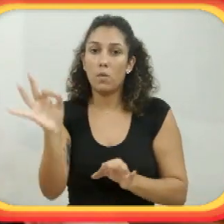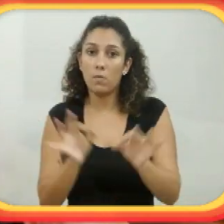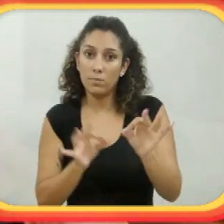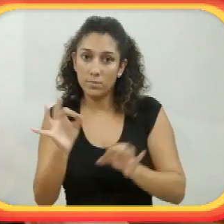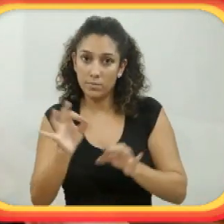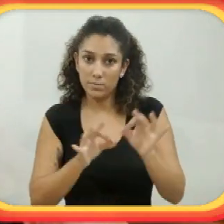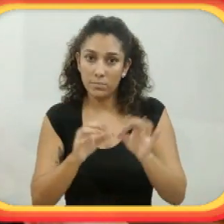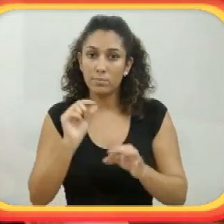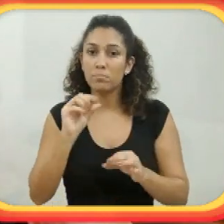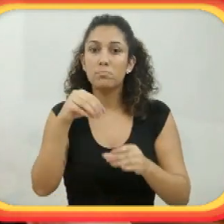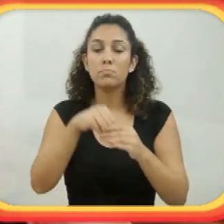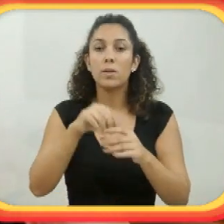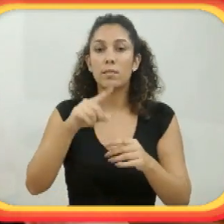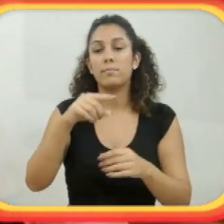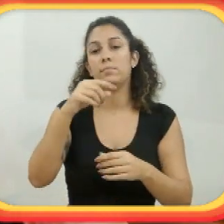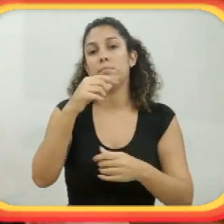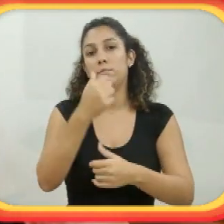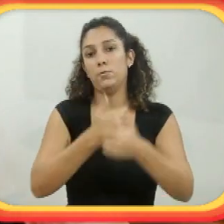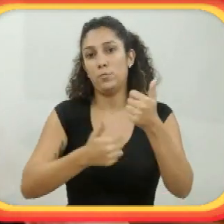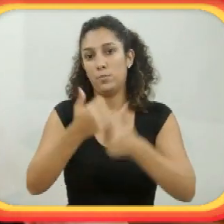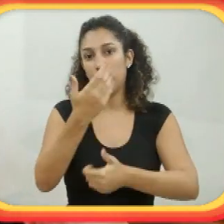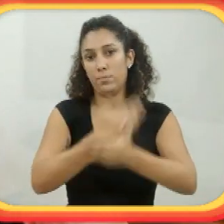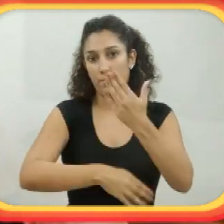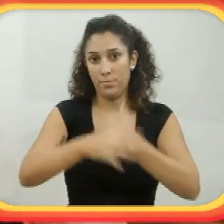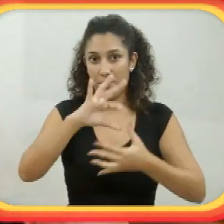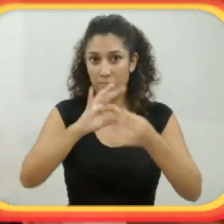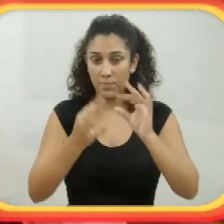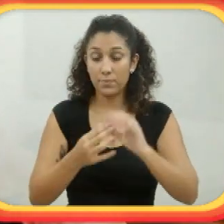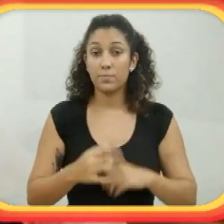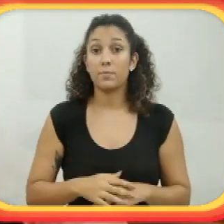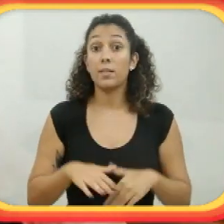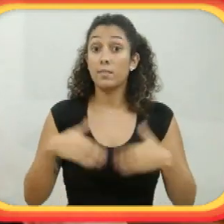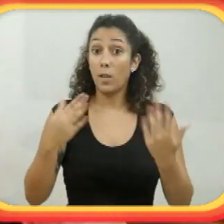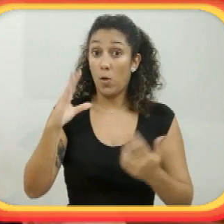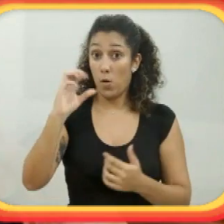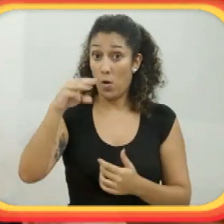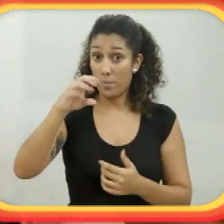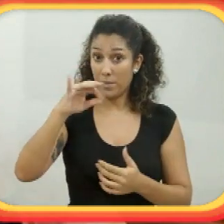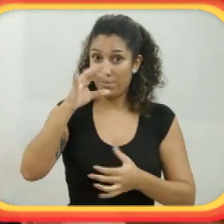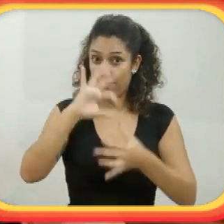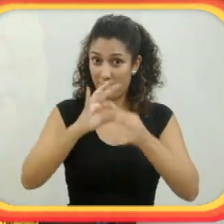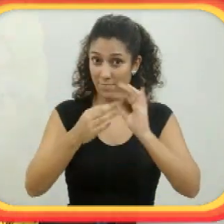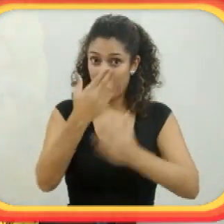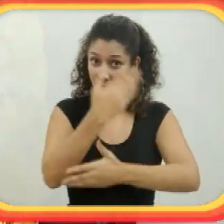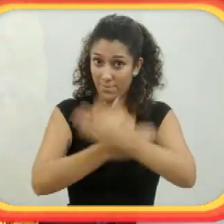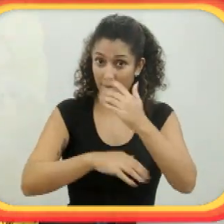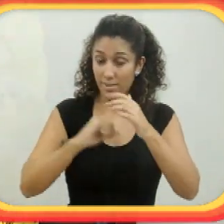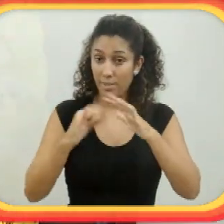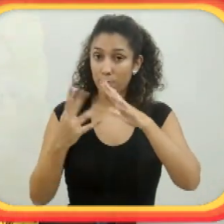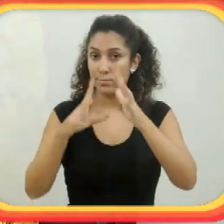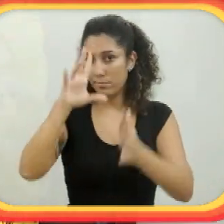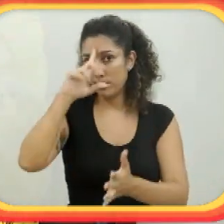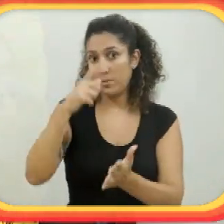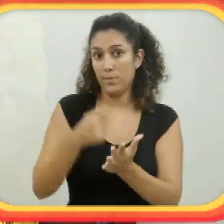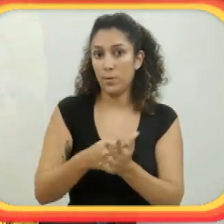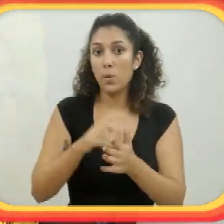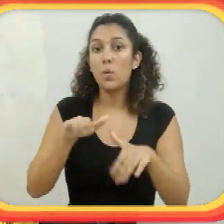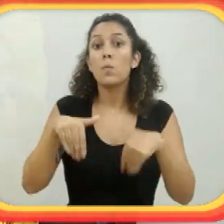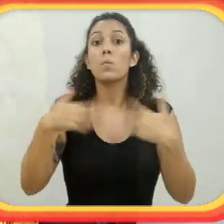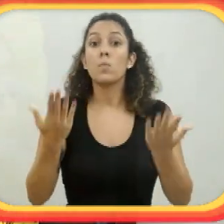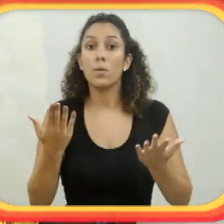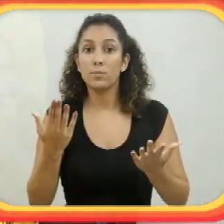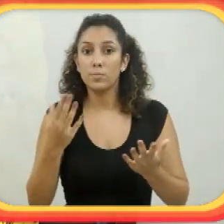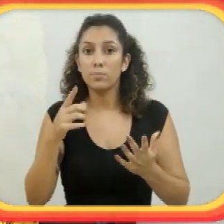para discussão, ela faz a sua solicitação ao Comitê Paralímpico Internacional, ao Comitê Organizador dos